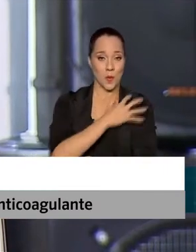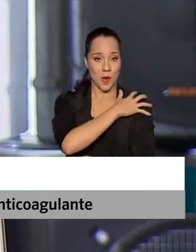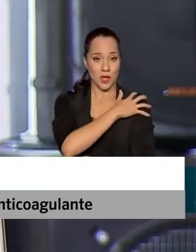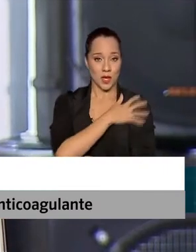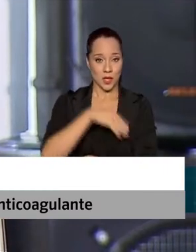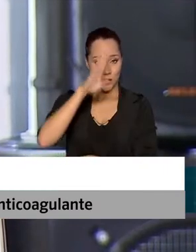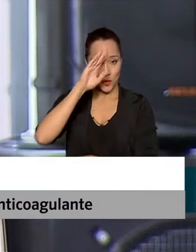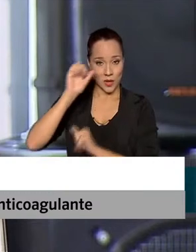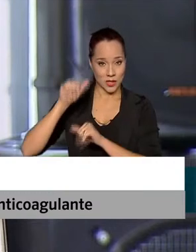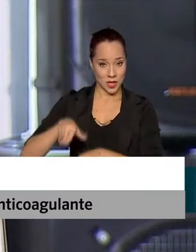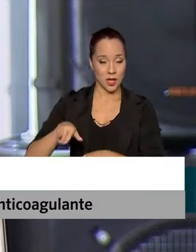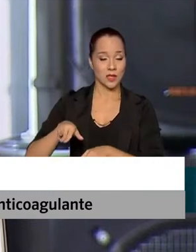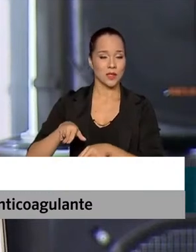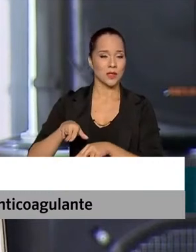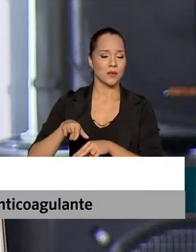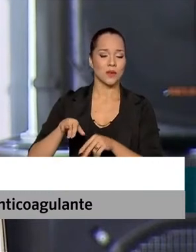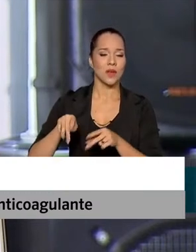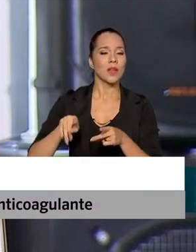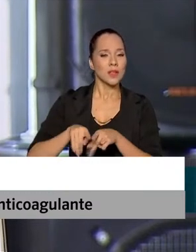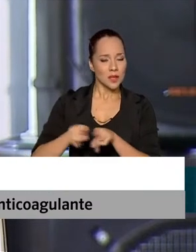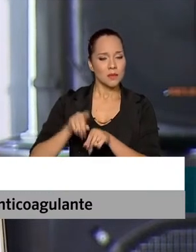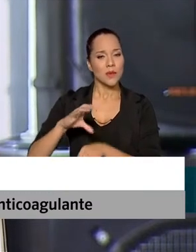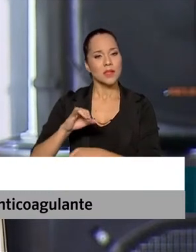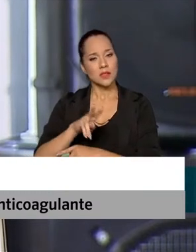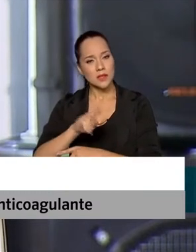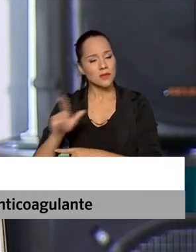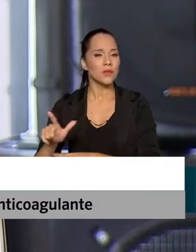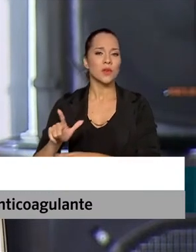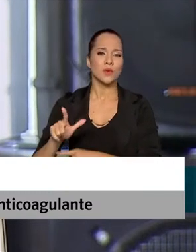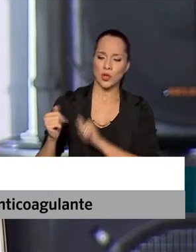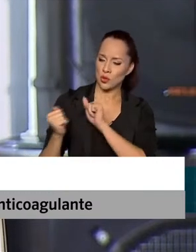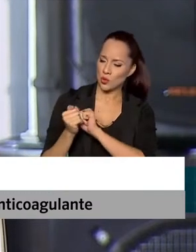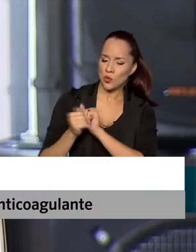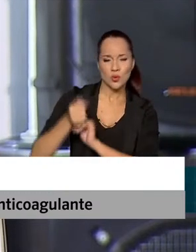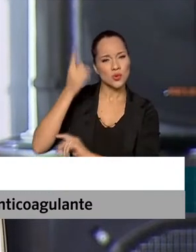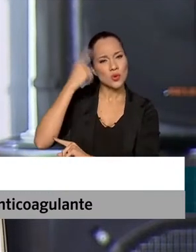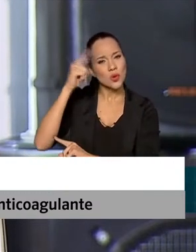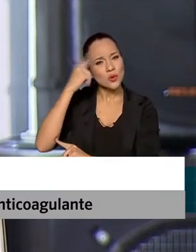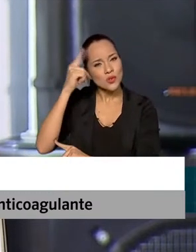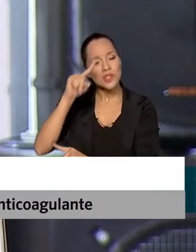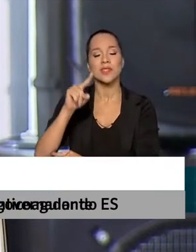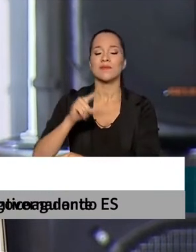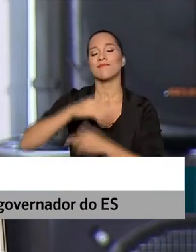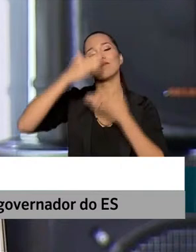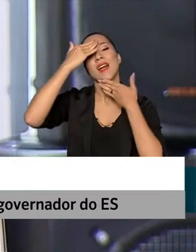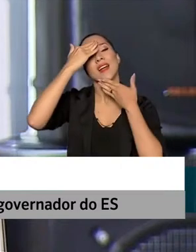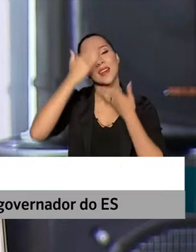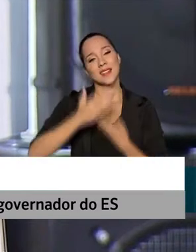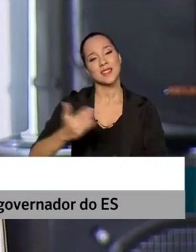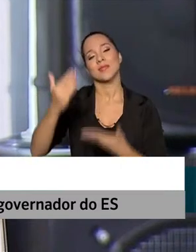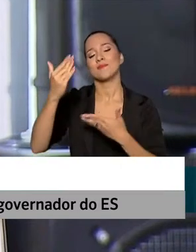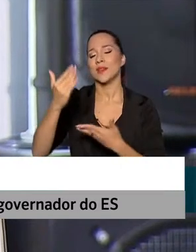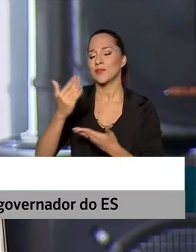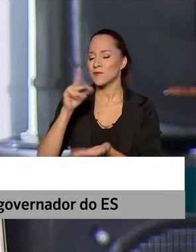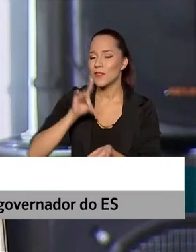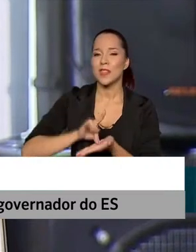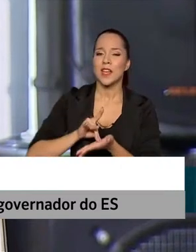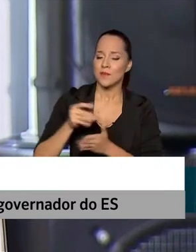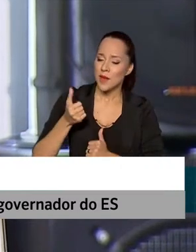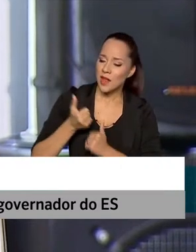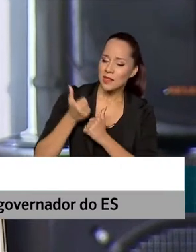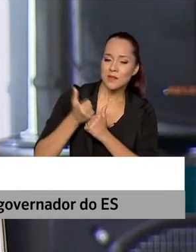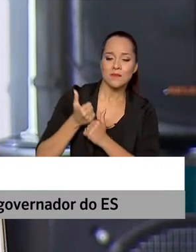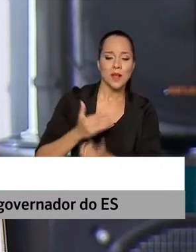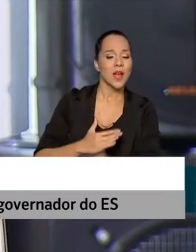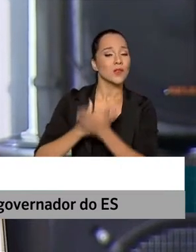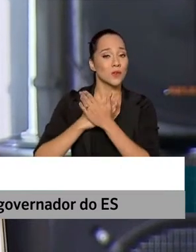do Exército, militares e civis, companheiros de lida diária, os meus sinceros agradecimentos pelo assessoramento